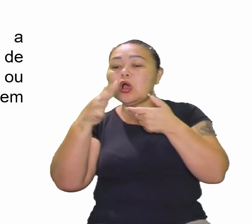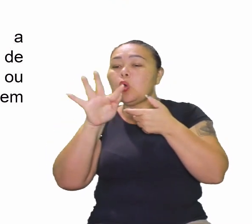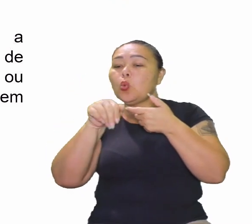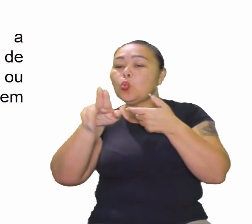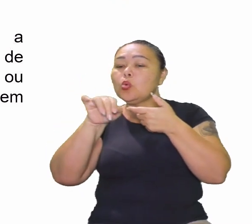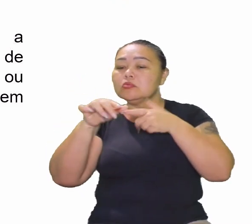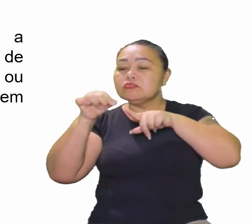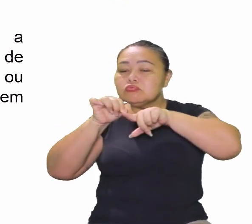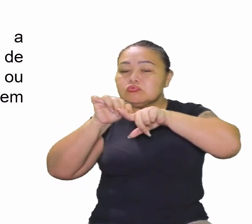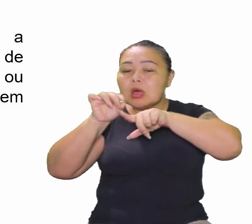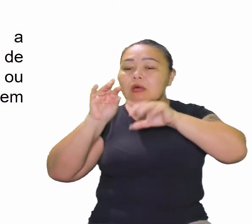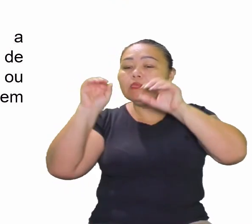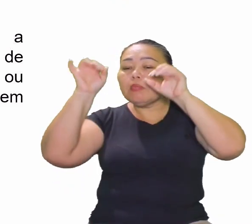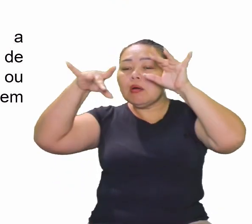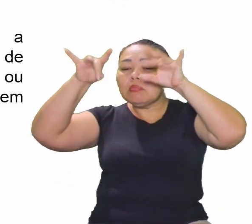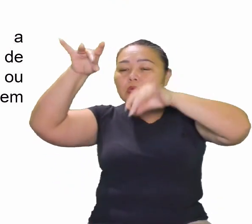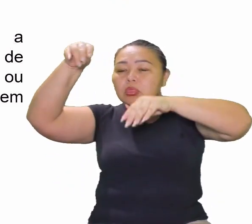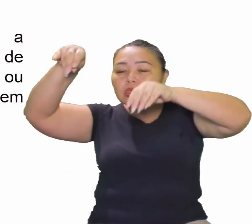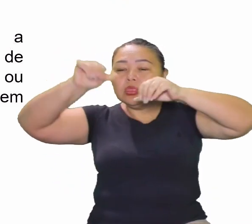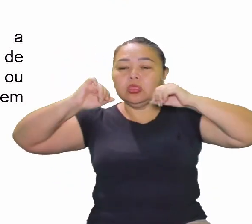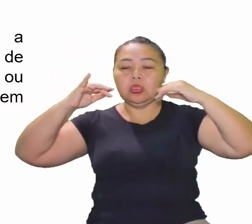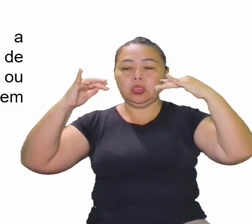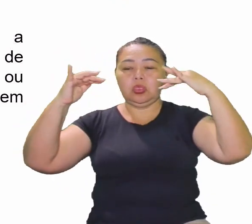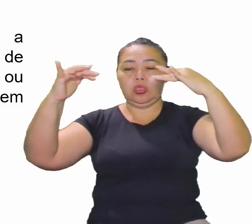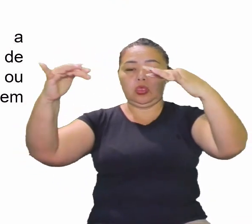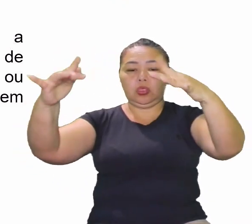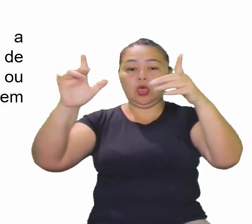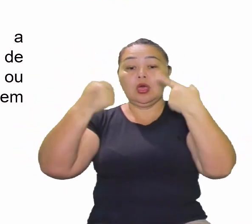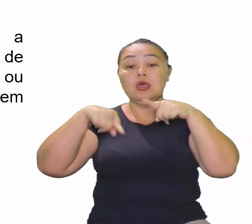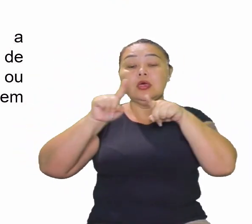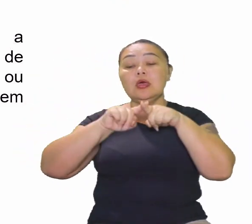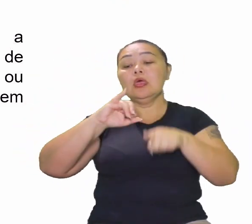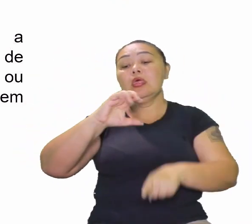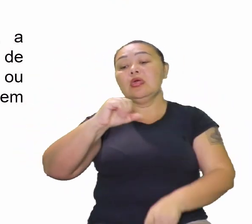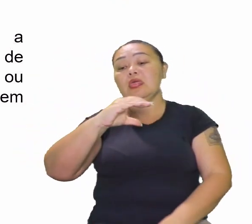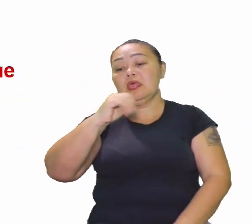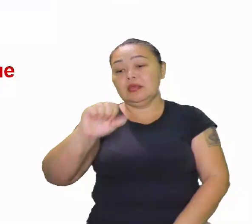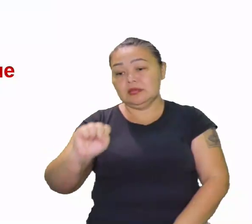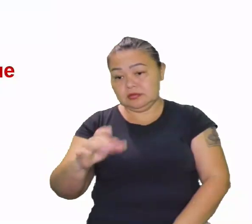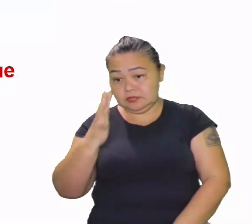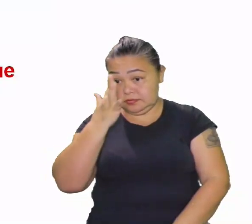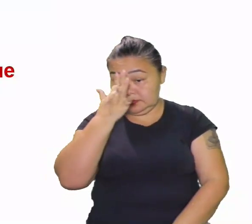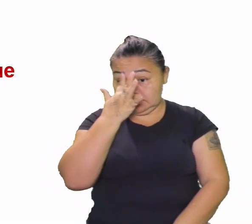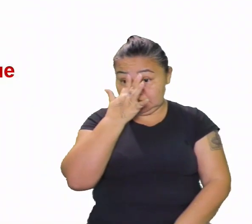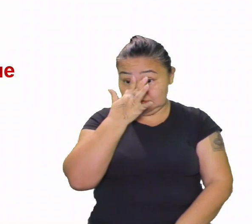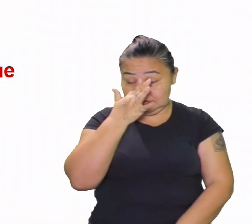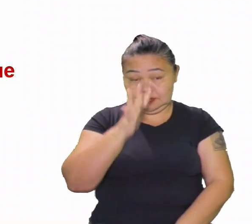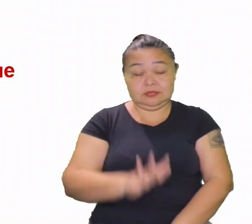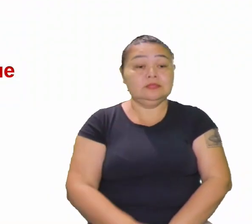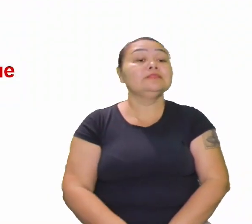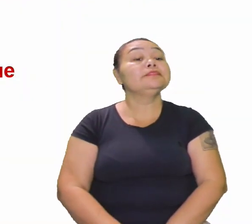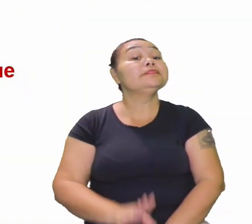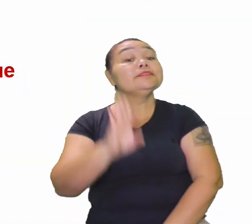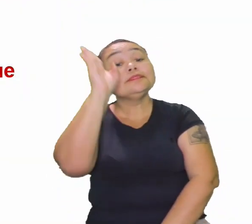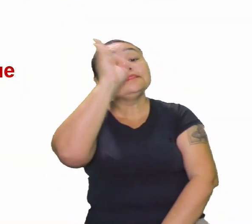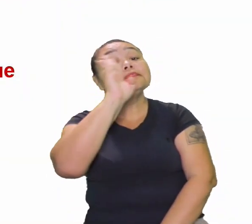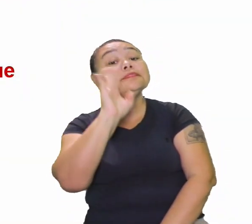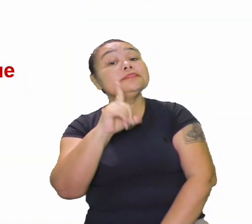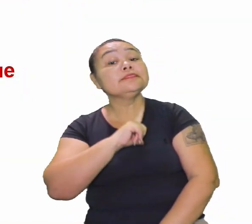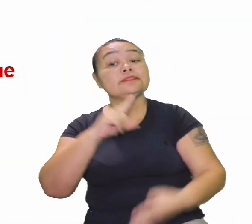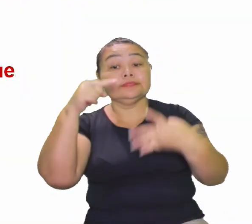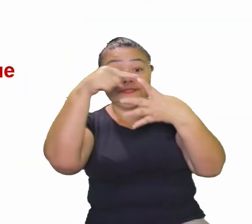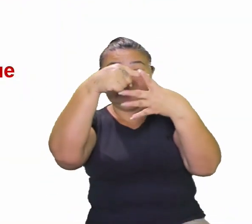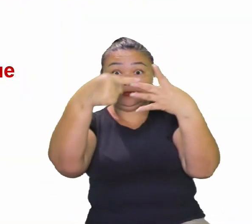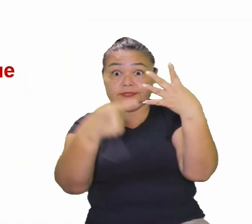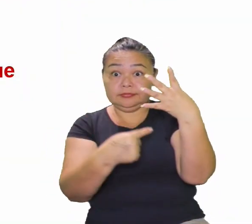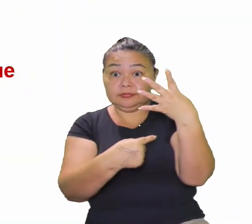pó seco, e também pode fazer o uso de iscas. Tudo bem? No Brasil, gente, existem 4 famílias